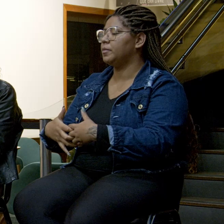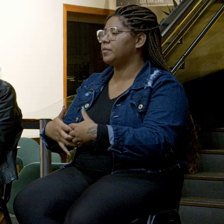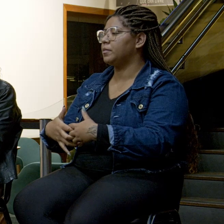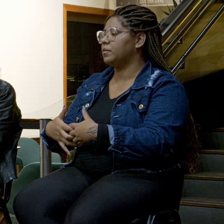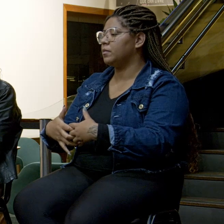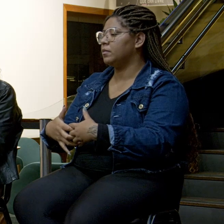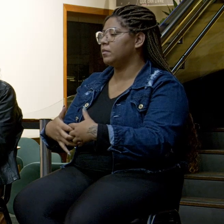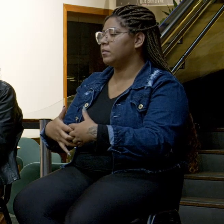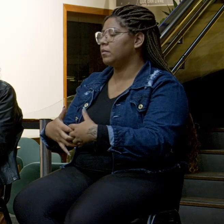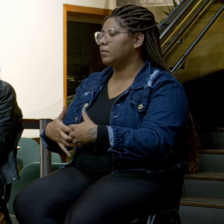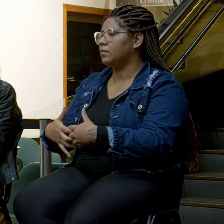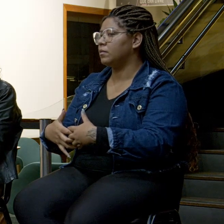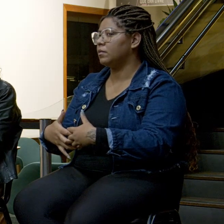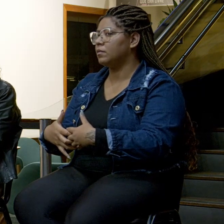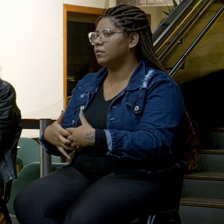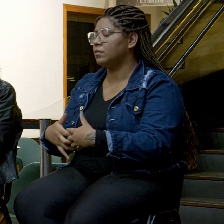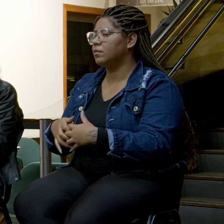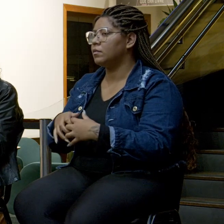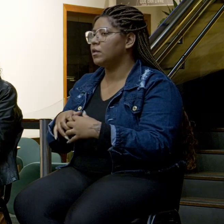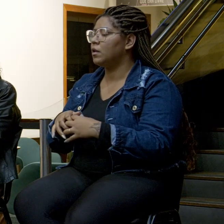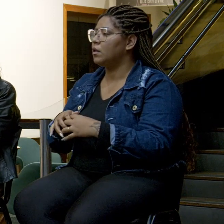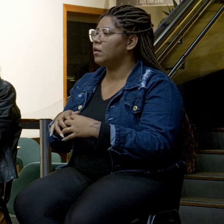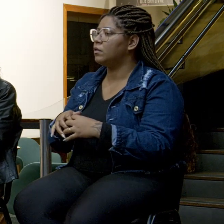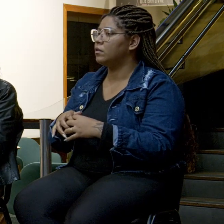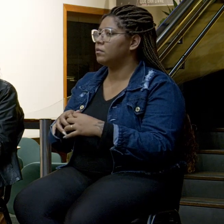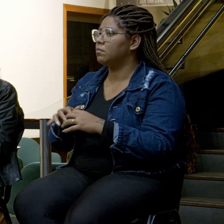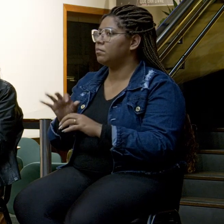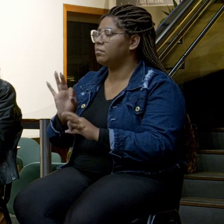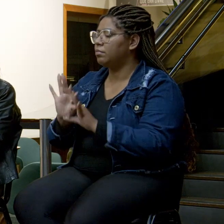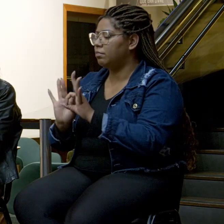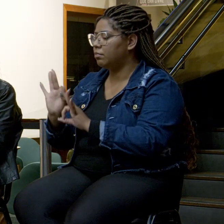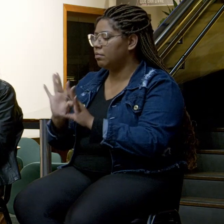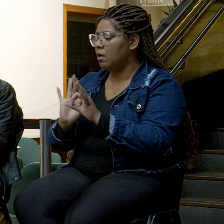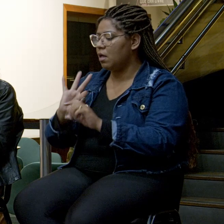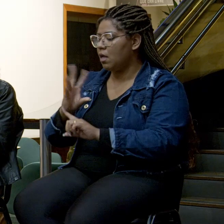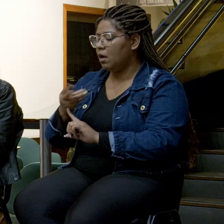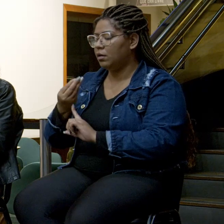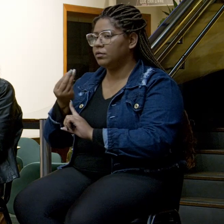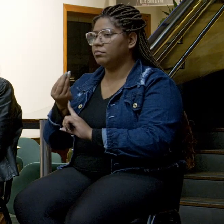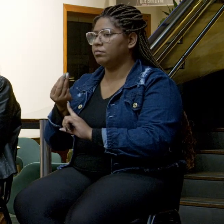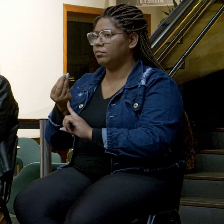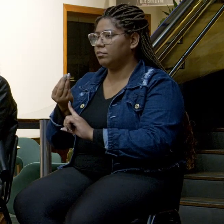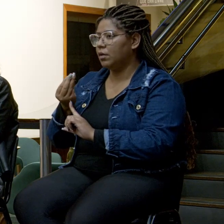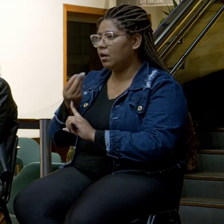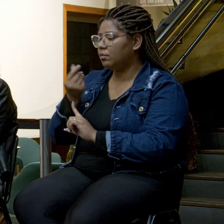feitura da obra, assim, do processo de experiência de produção.